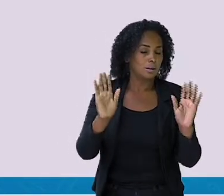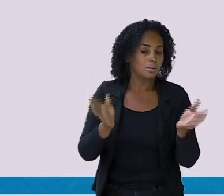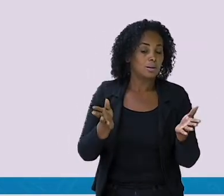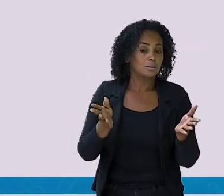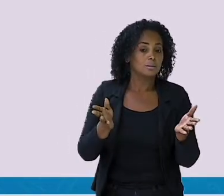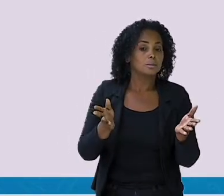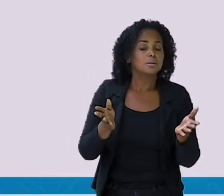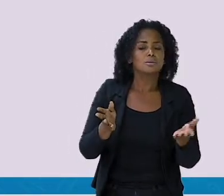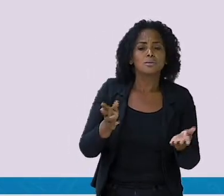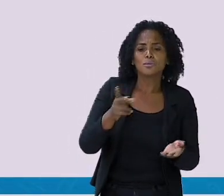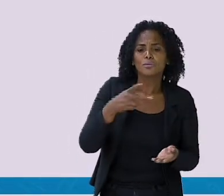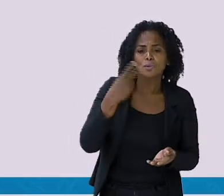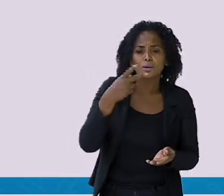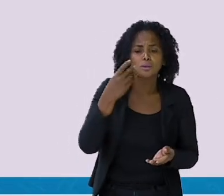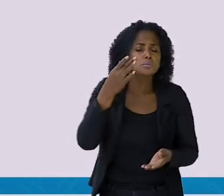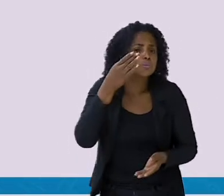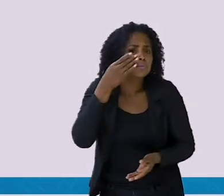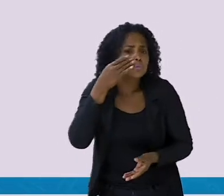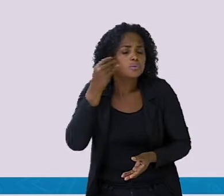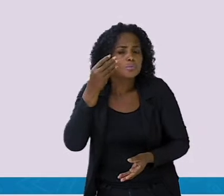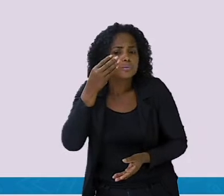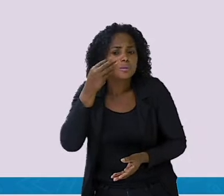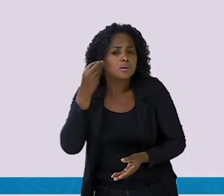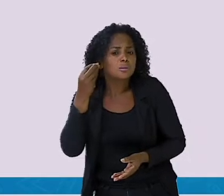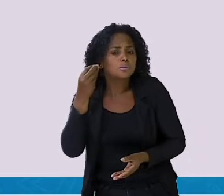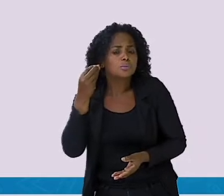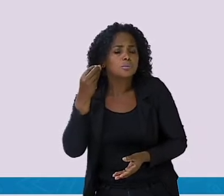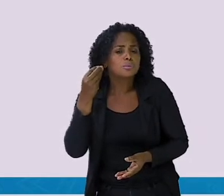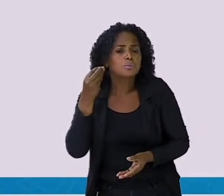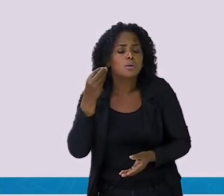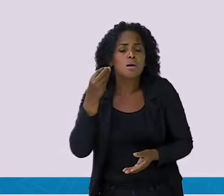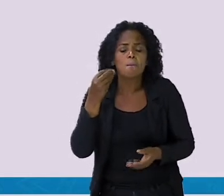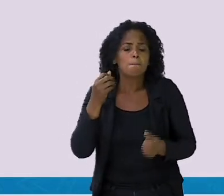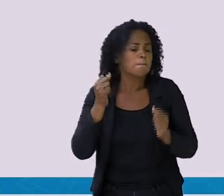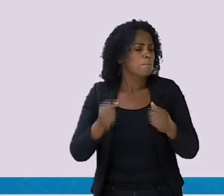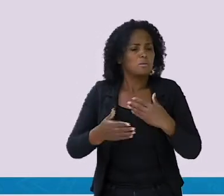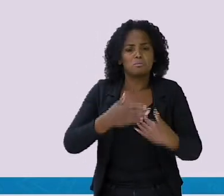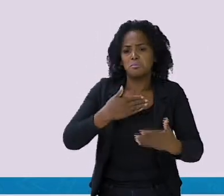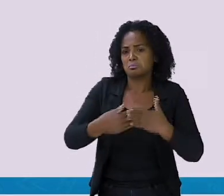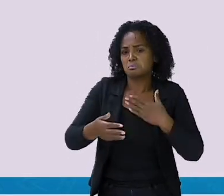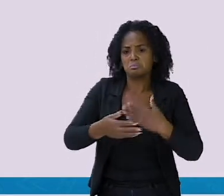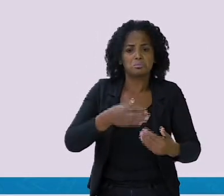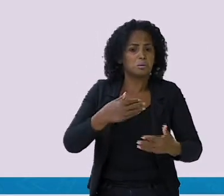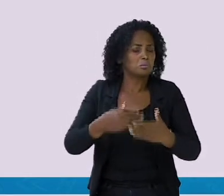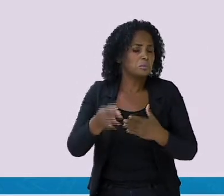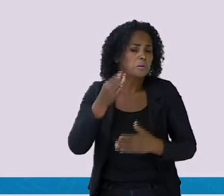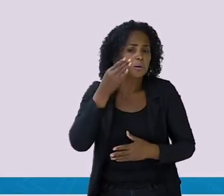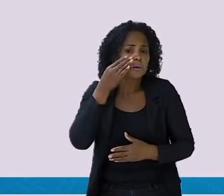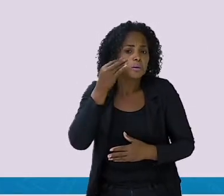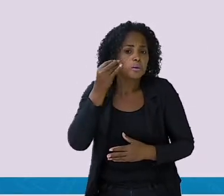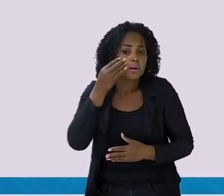mais ao grupo dos gatos como comum. Ele passou a ter um nome, é o